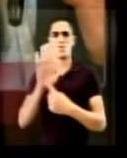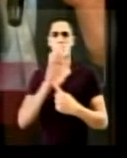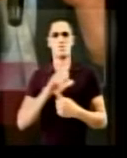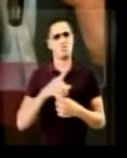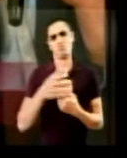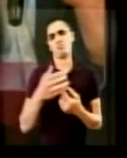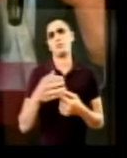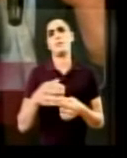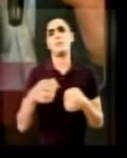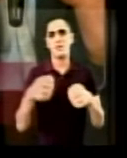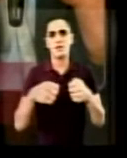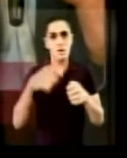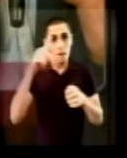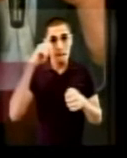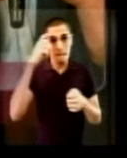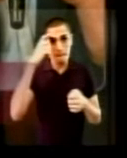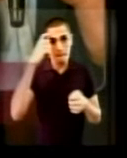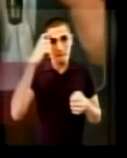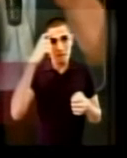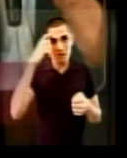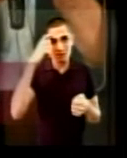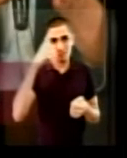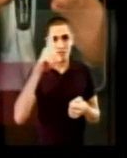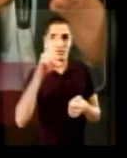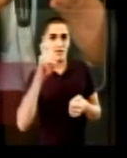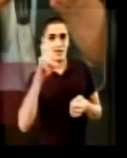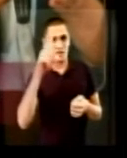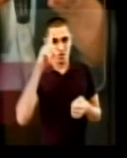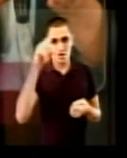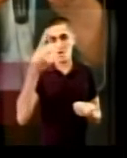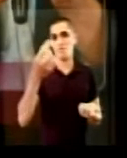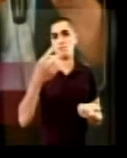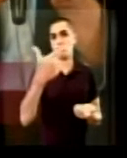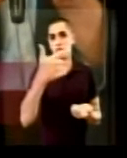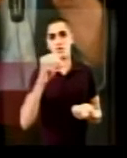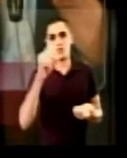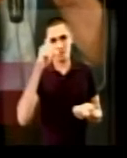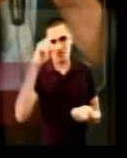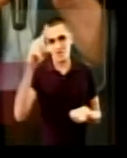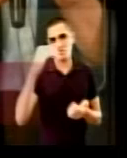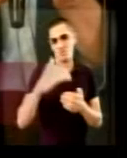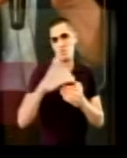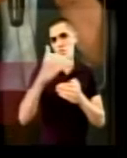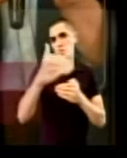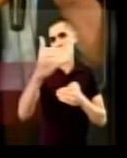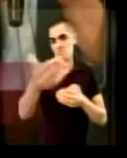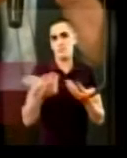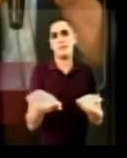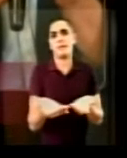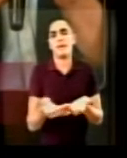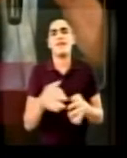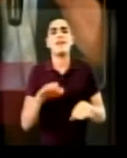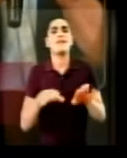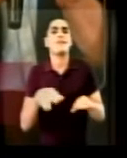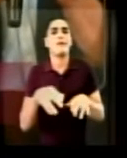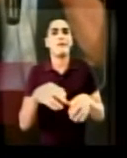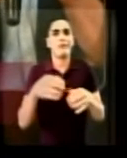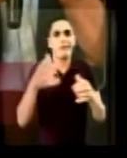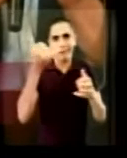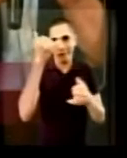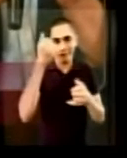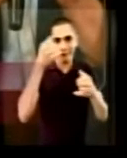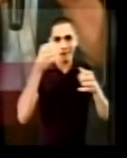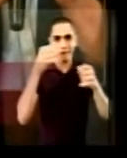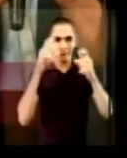para frente. Não adianta a gente pensar o dia de hoje. O Aldenis falou que hoje está caindo, que beleza,